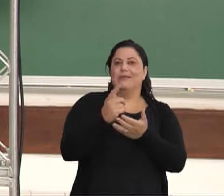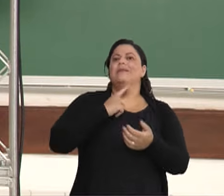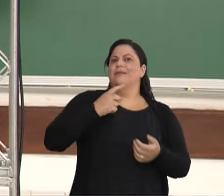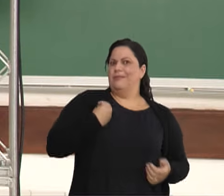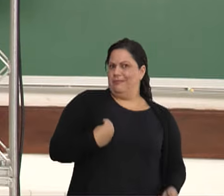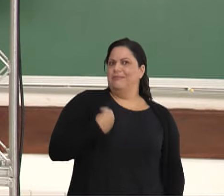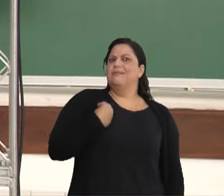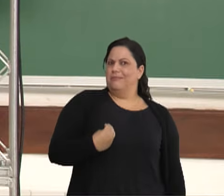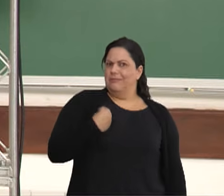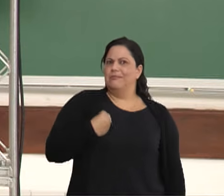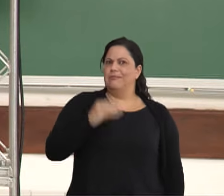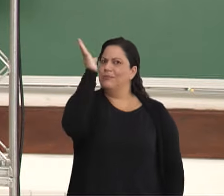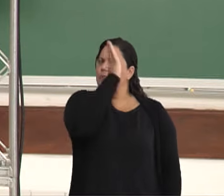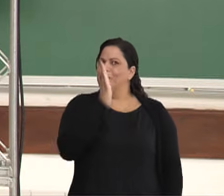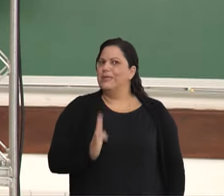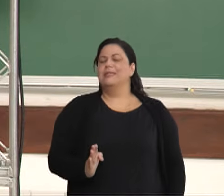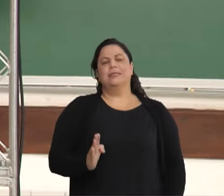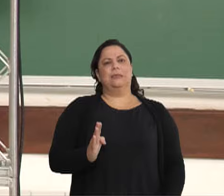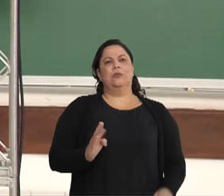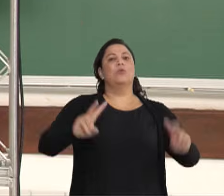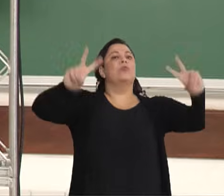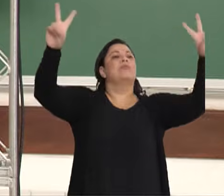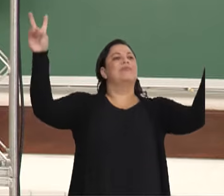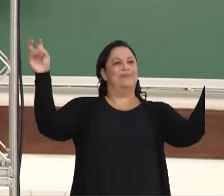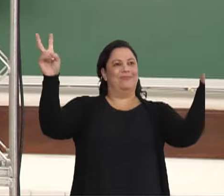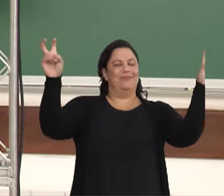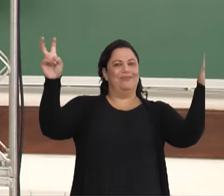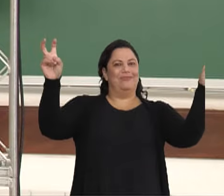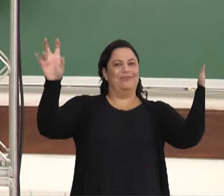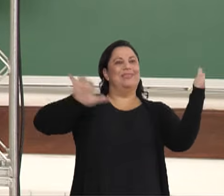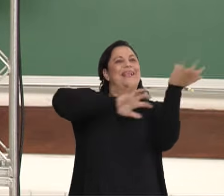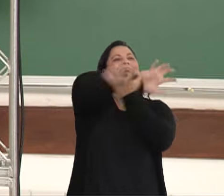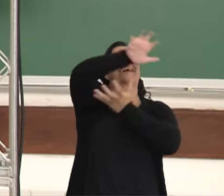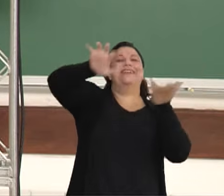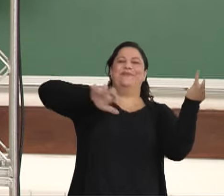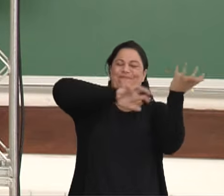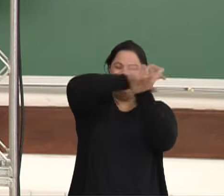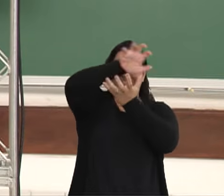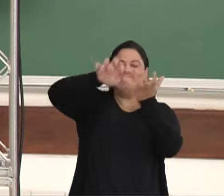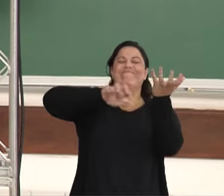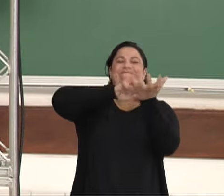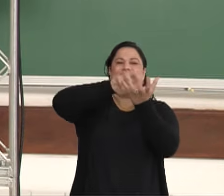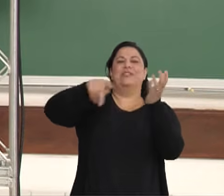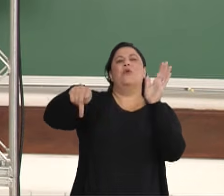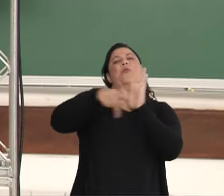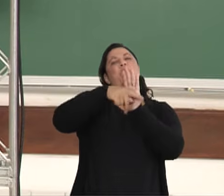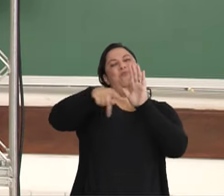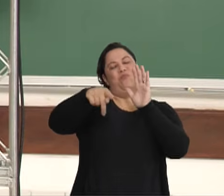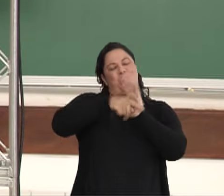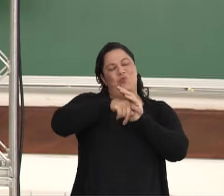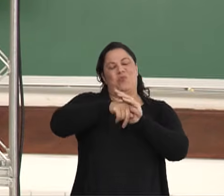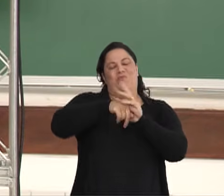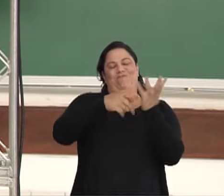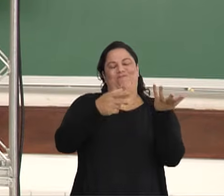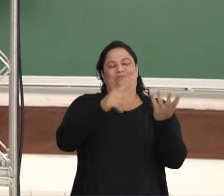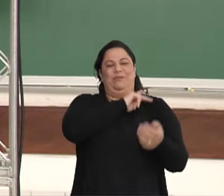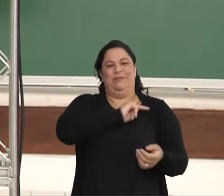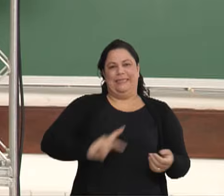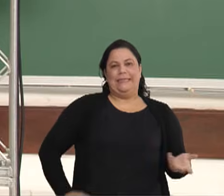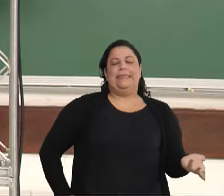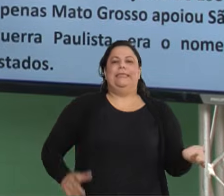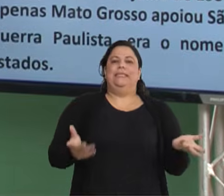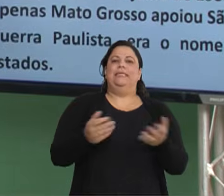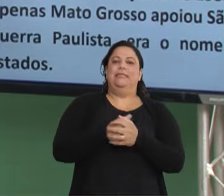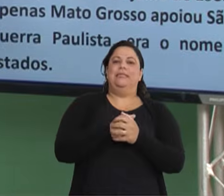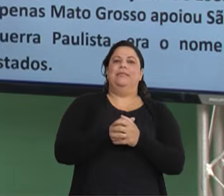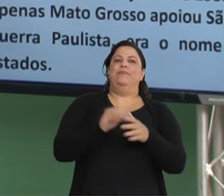então. E ela é chamada, como está o título aqui, Revolução Constitucionalista de 32. São